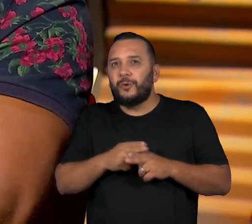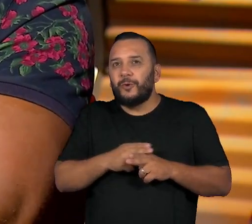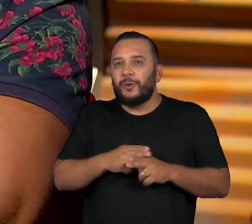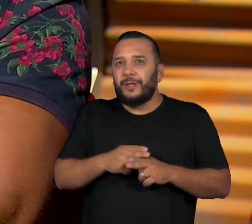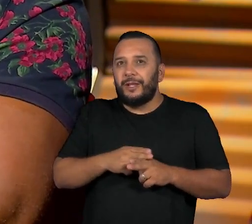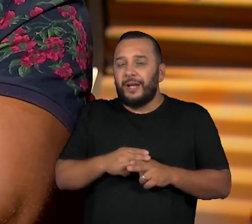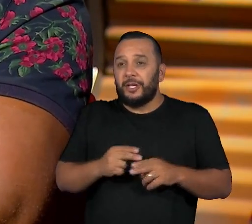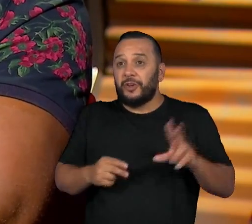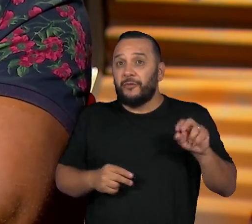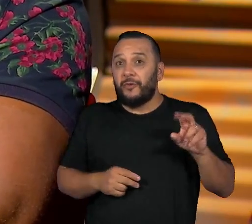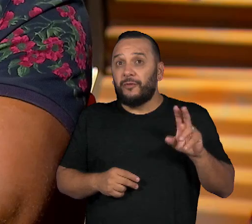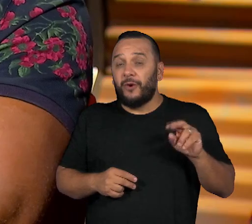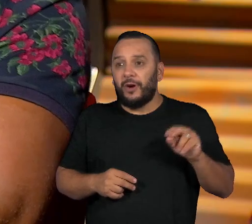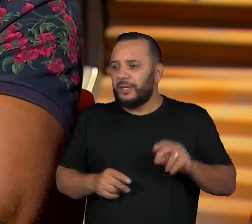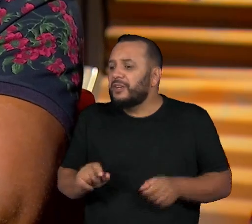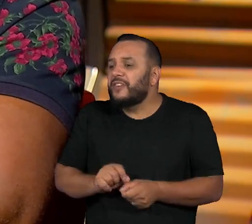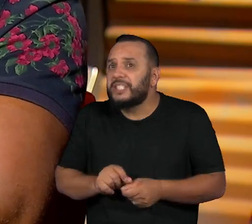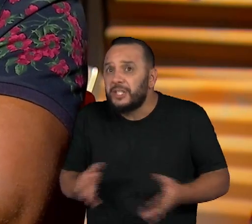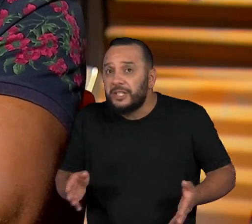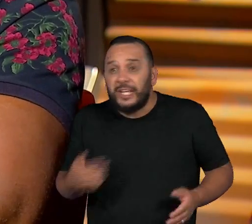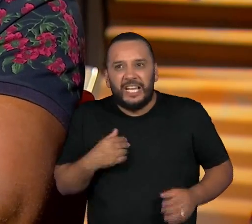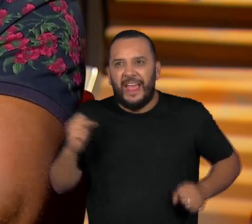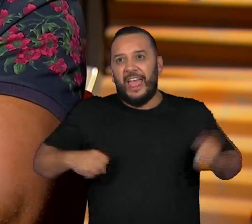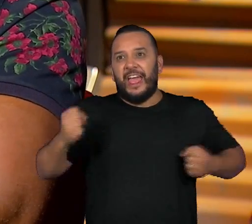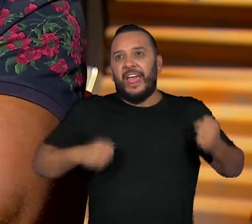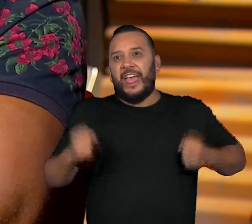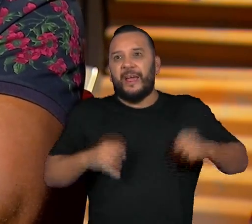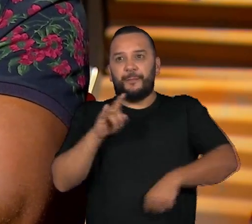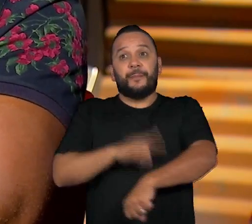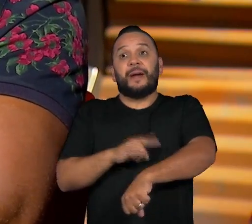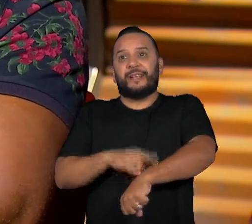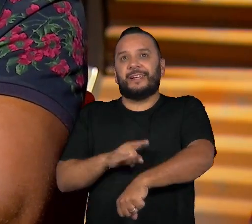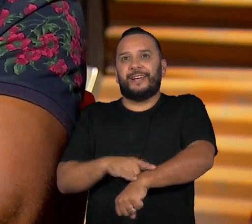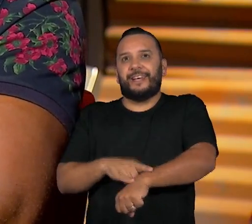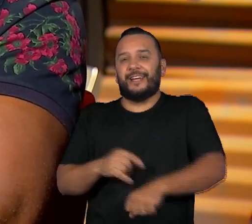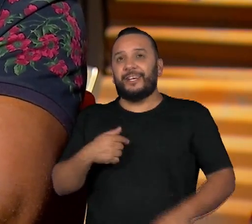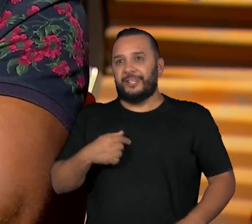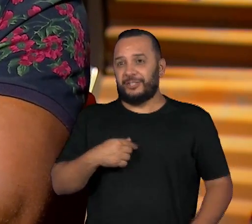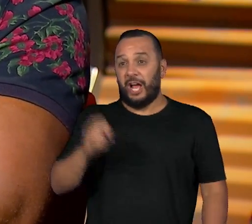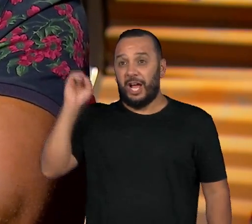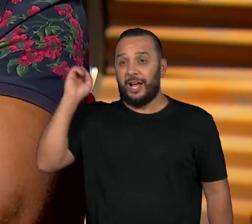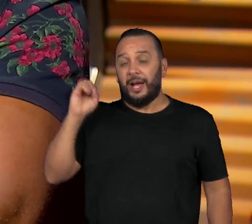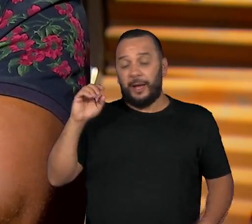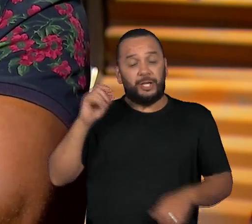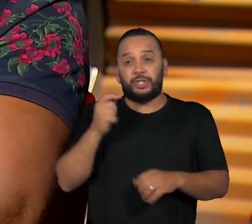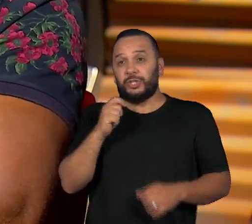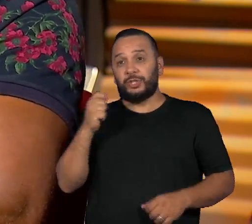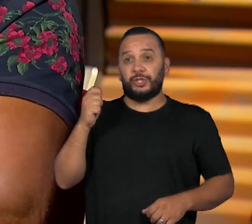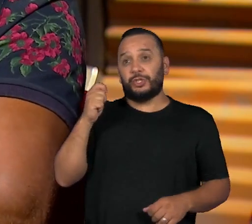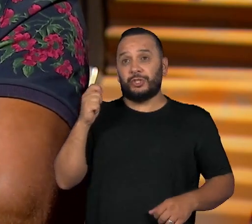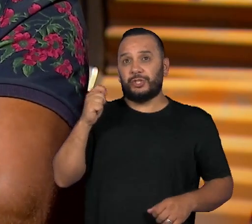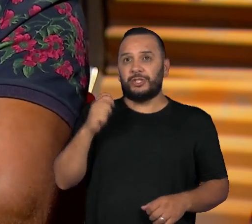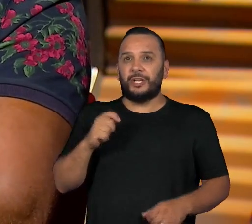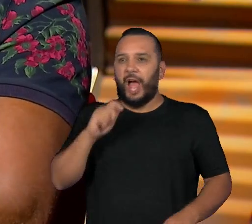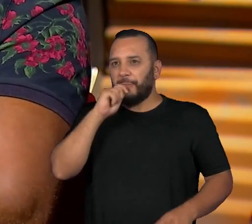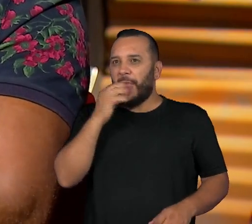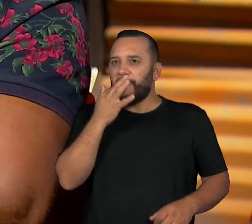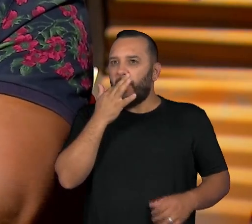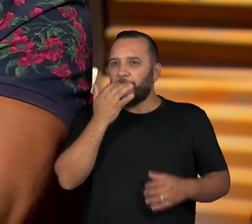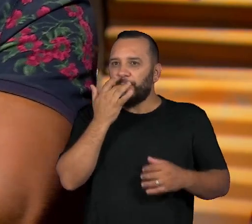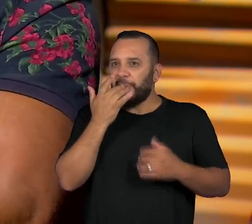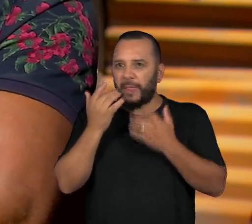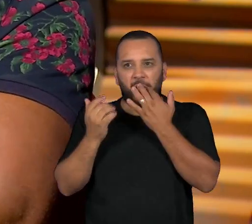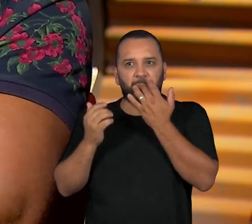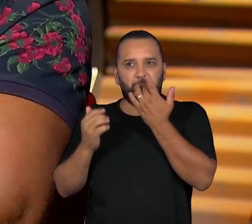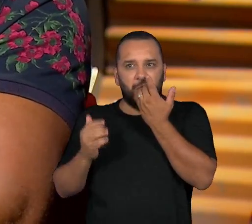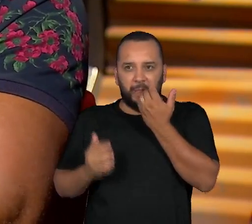dele entrou, ele tava, Roma, o que você tá fazendo? Ele foi correndo pro banheiro, jogou o chocolate e foi correndo pro banheiro. Aí voltou chupando os dedinhos. Eu falei,